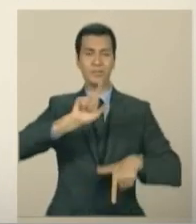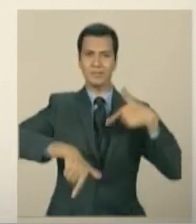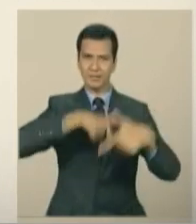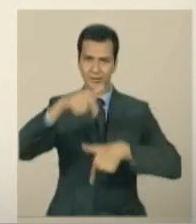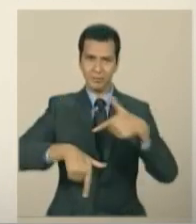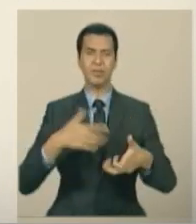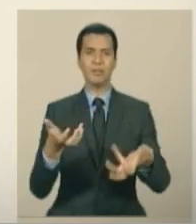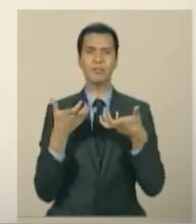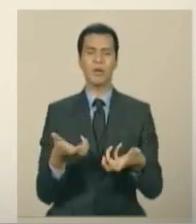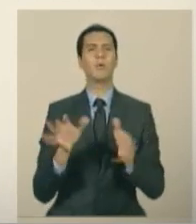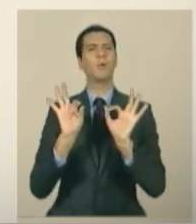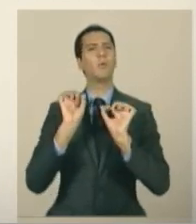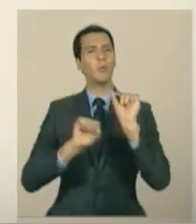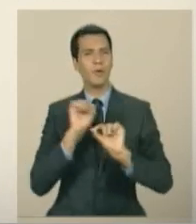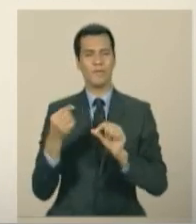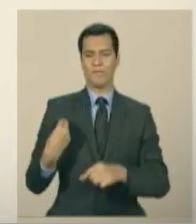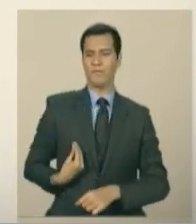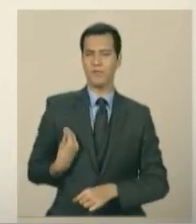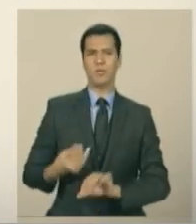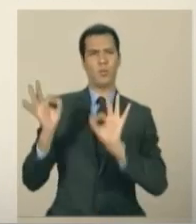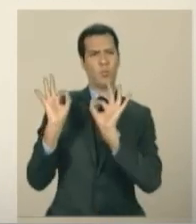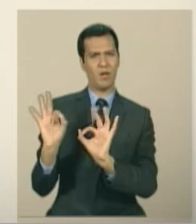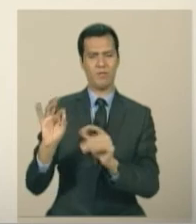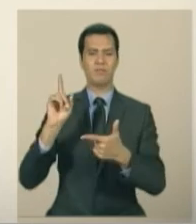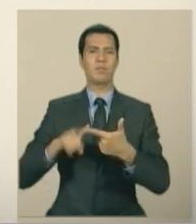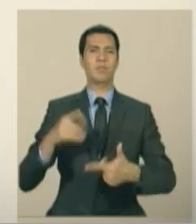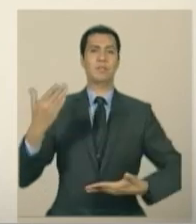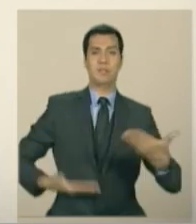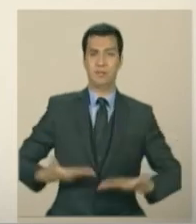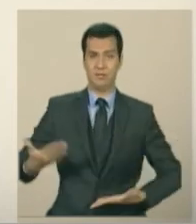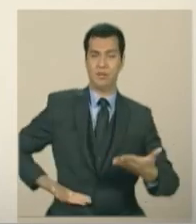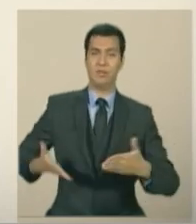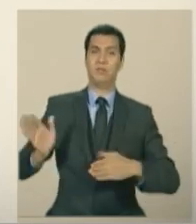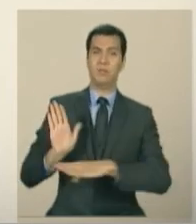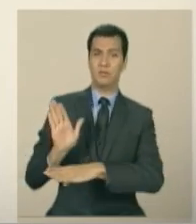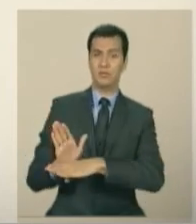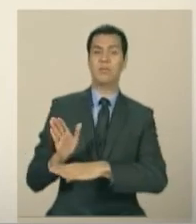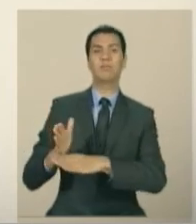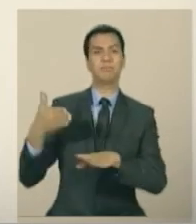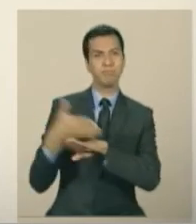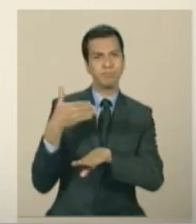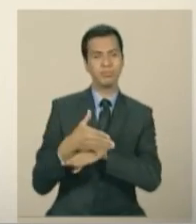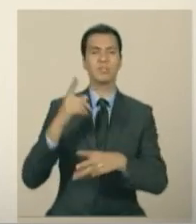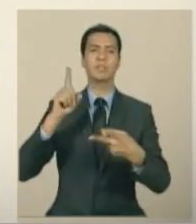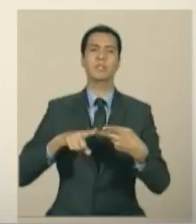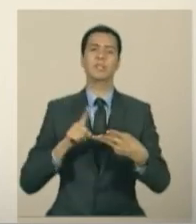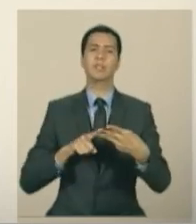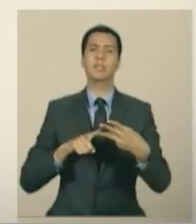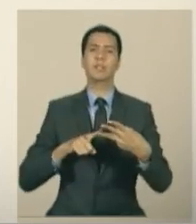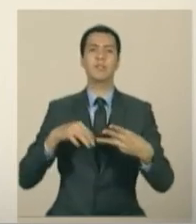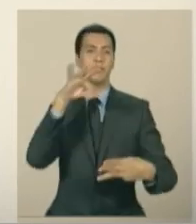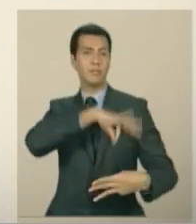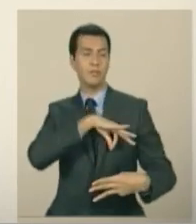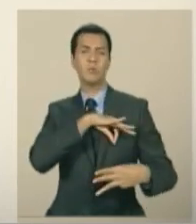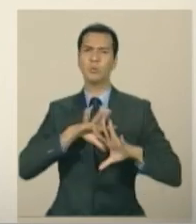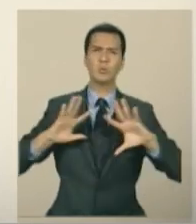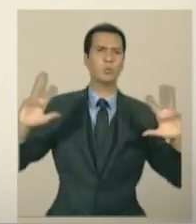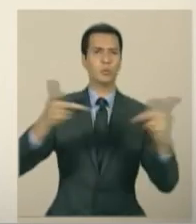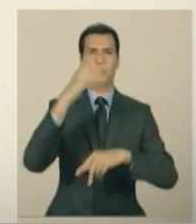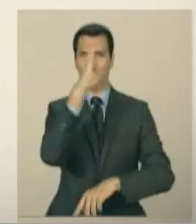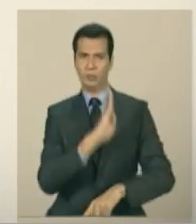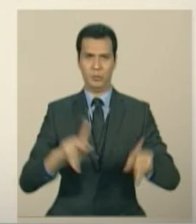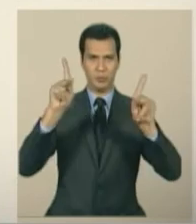para garantir qualidade de vida acesso a serviços públicos e oportunidade de renda todos os brasileiros